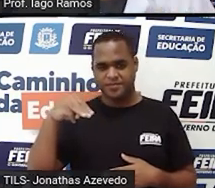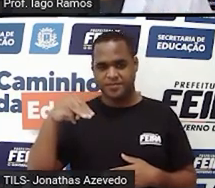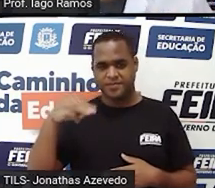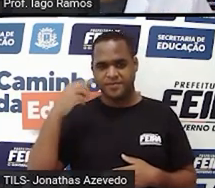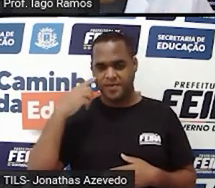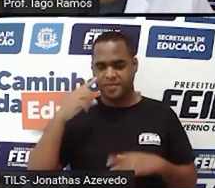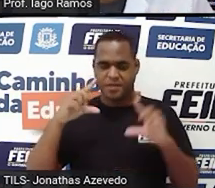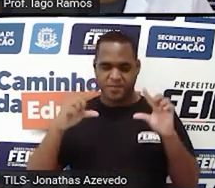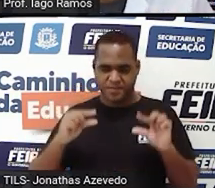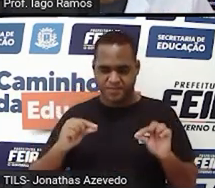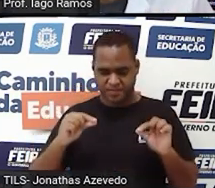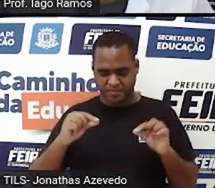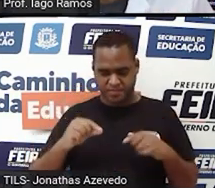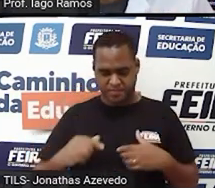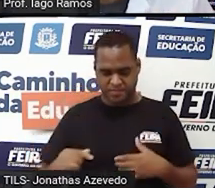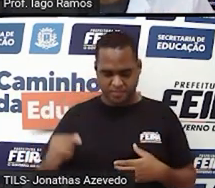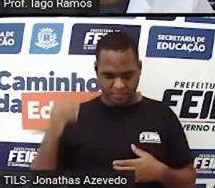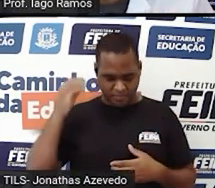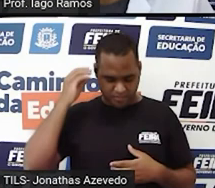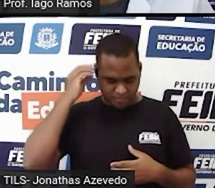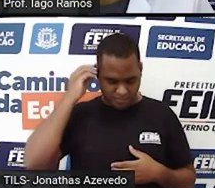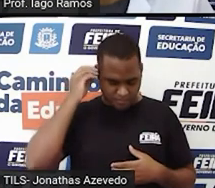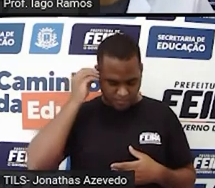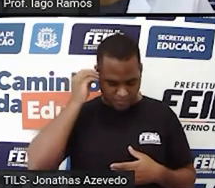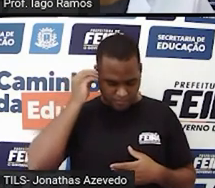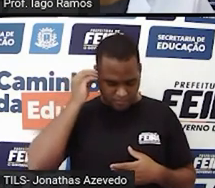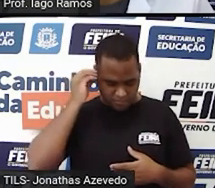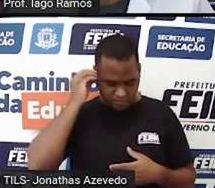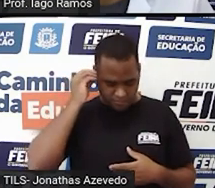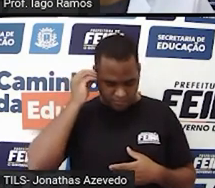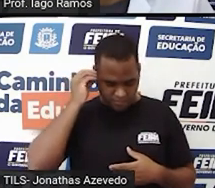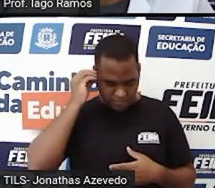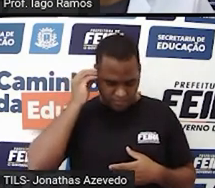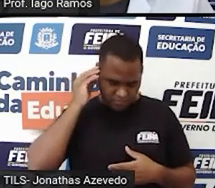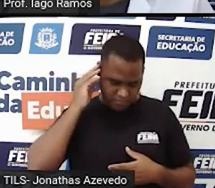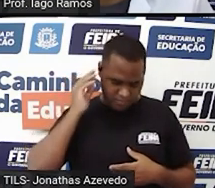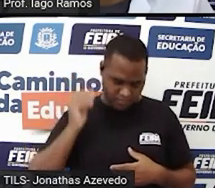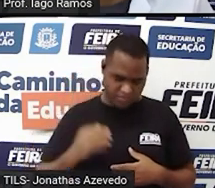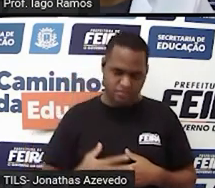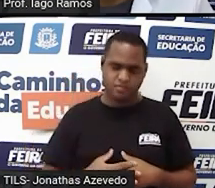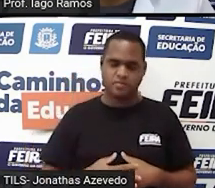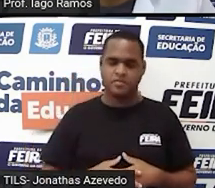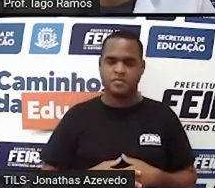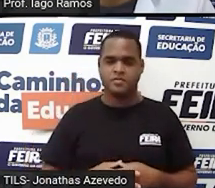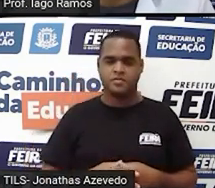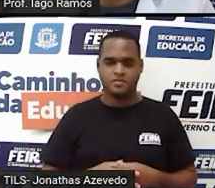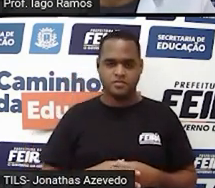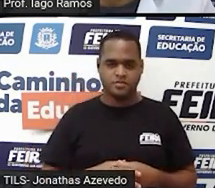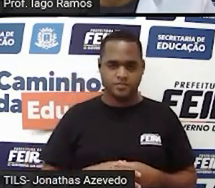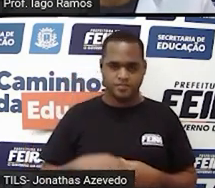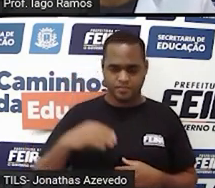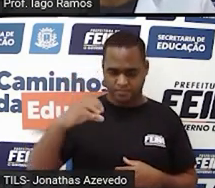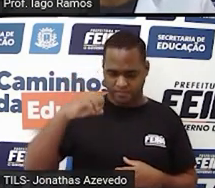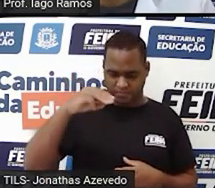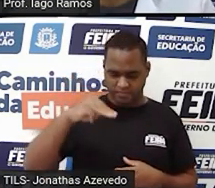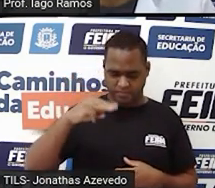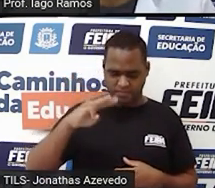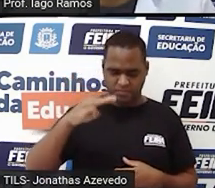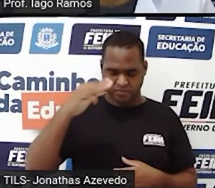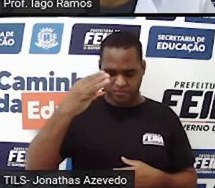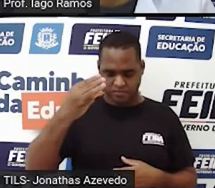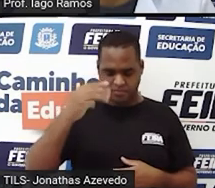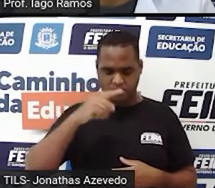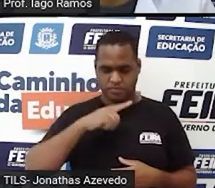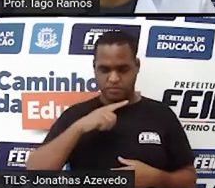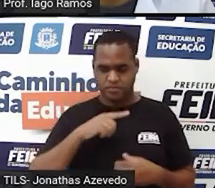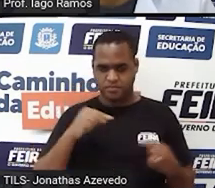pequenos decímetro cúbico que é DM elevado a três centímetros público que é